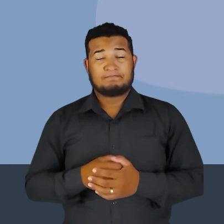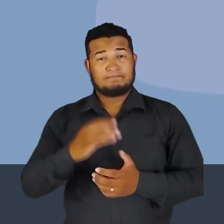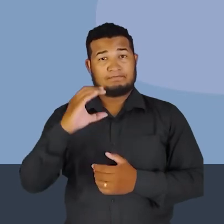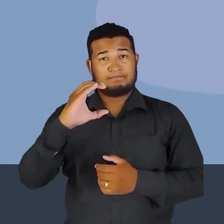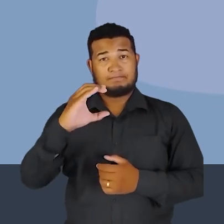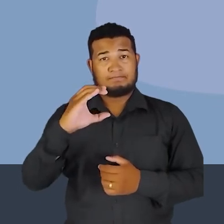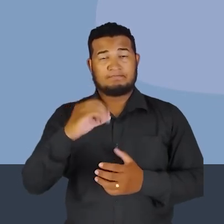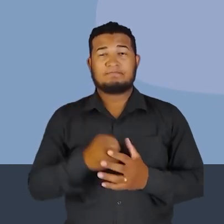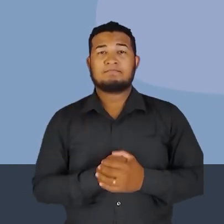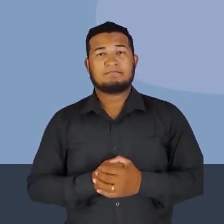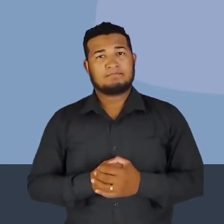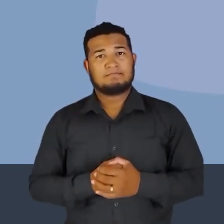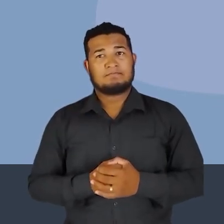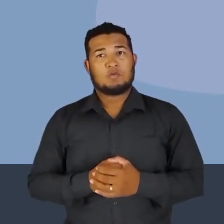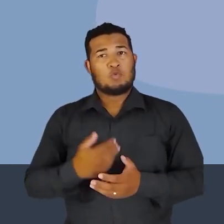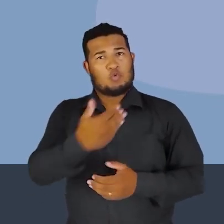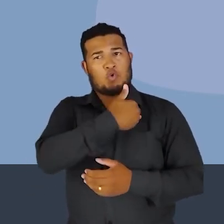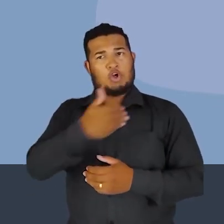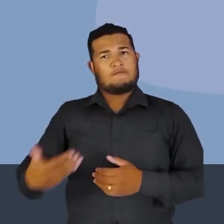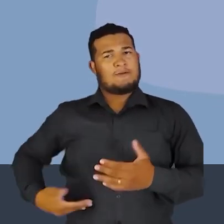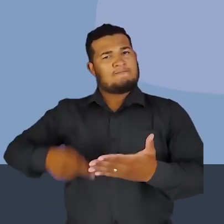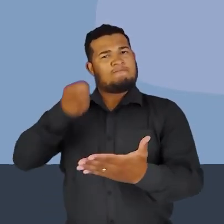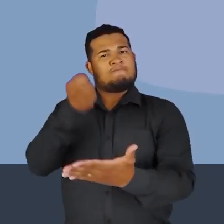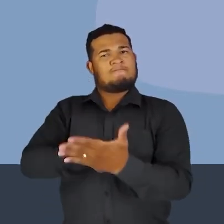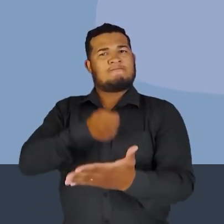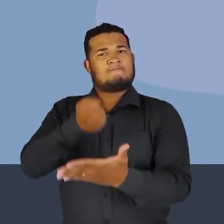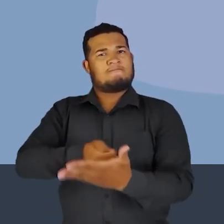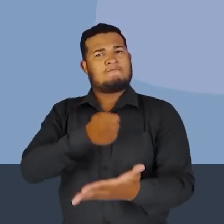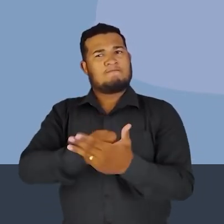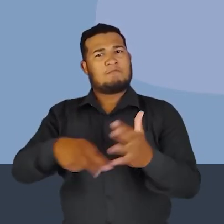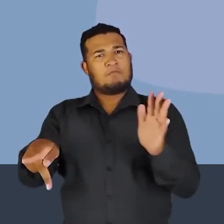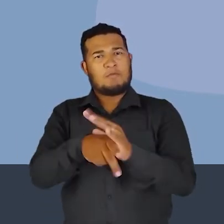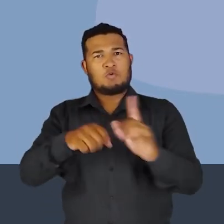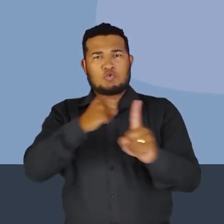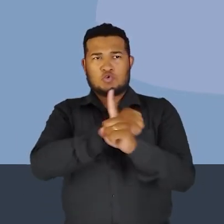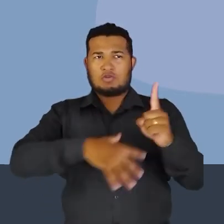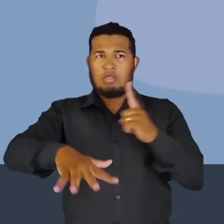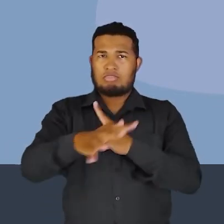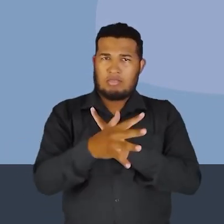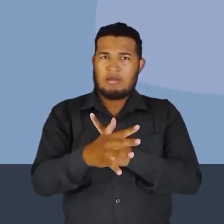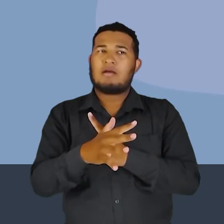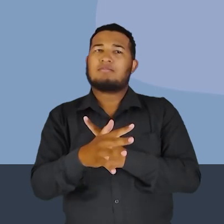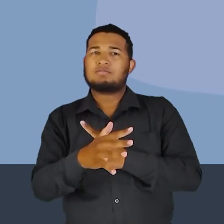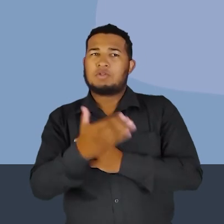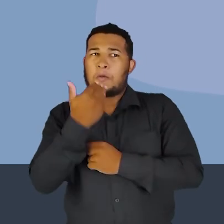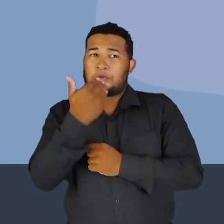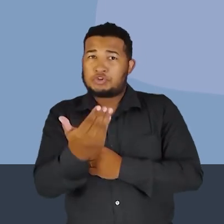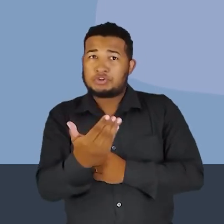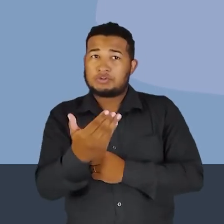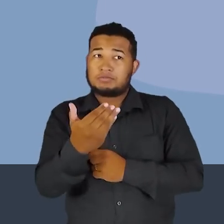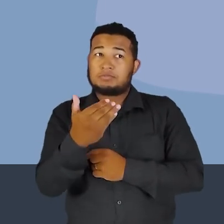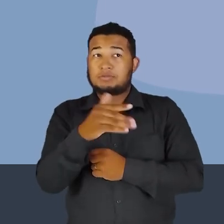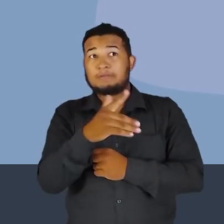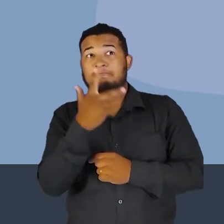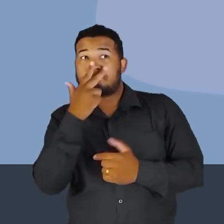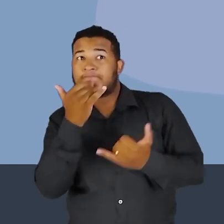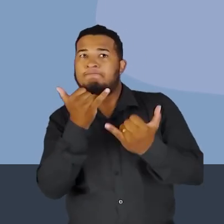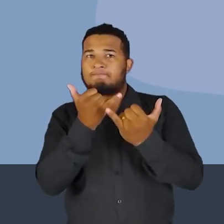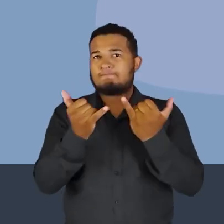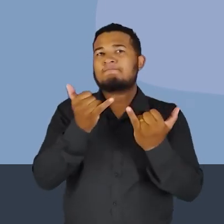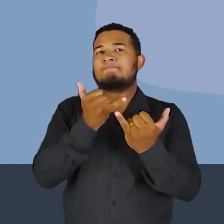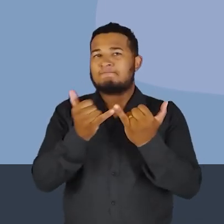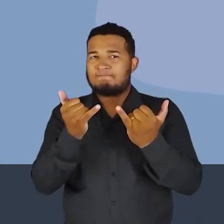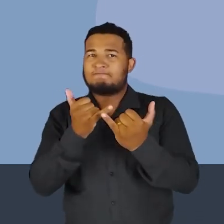C. Pressionam o Estado para o atendimento das demandas da sociedade. Esse verbo ficou um pouquinho melhor que o A,